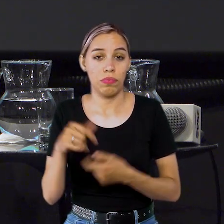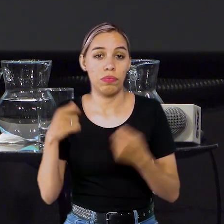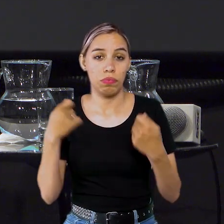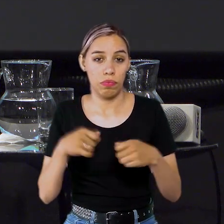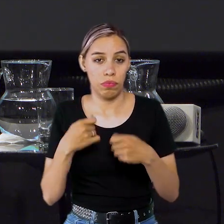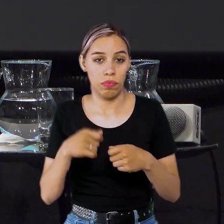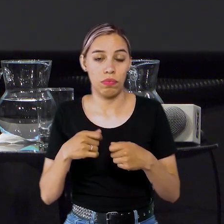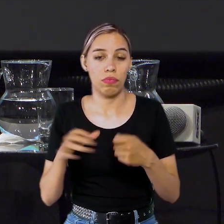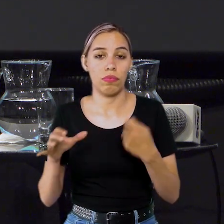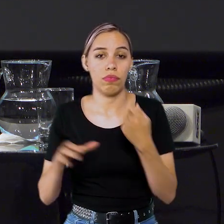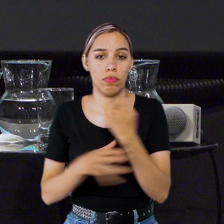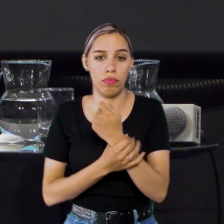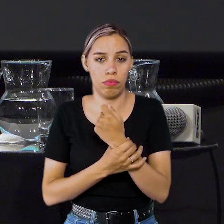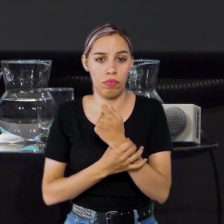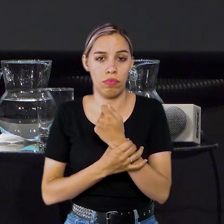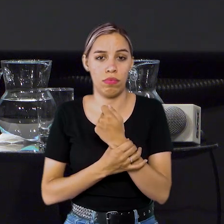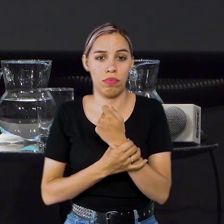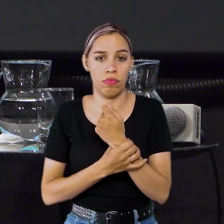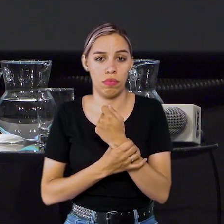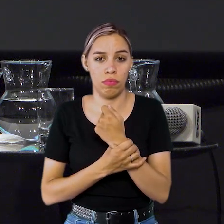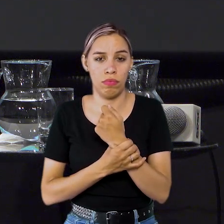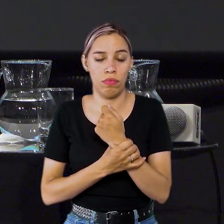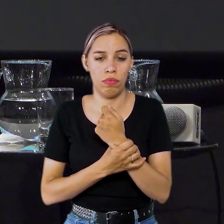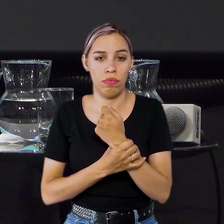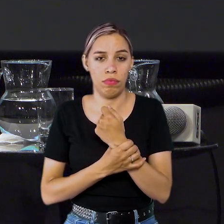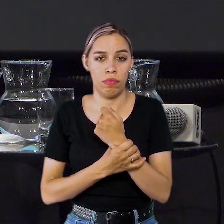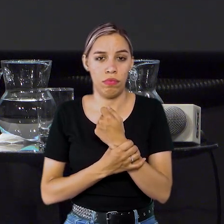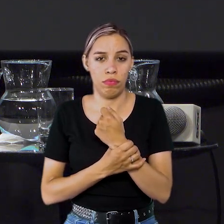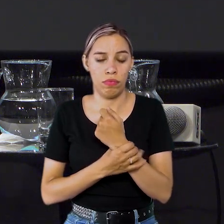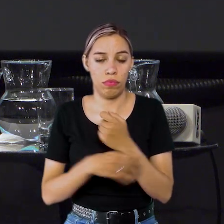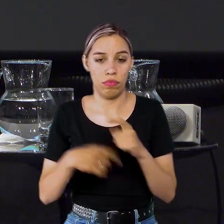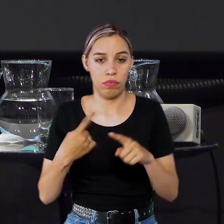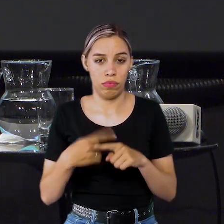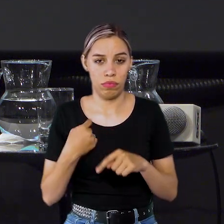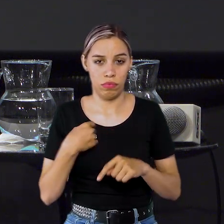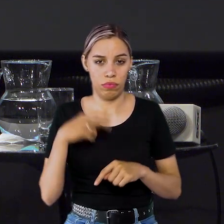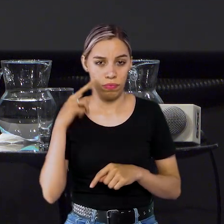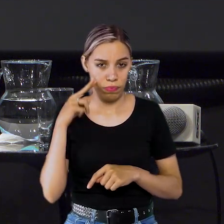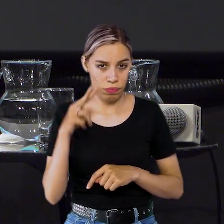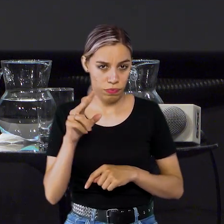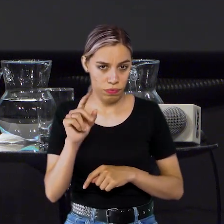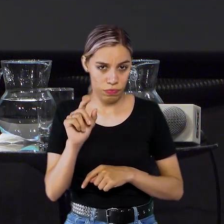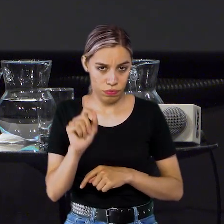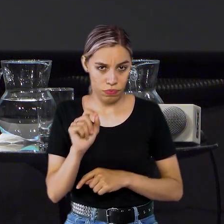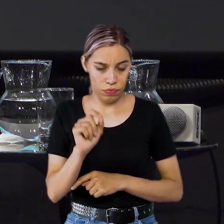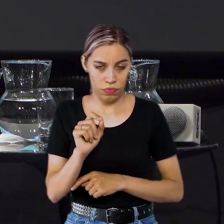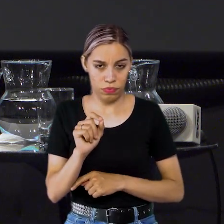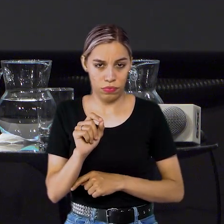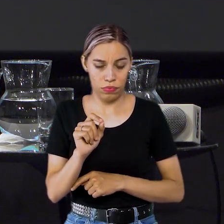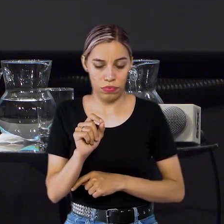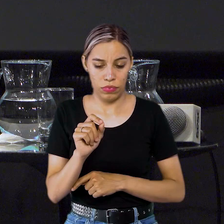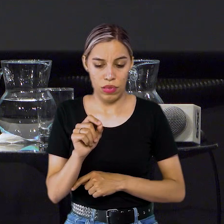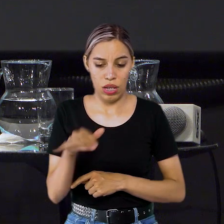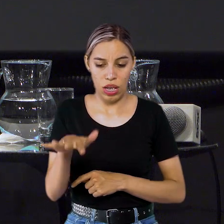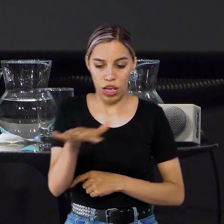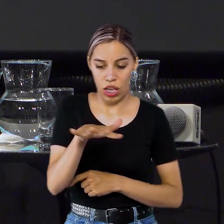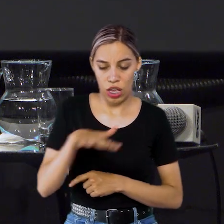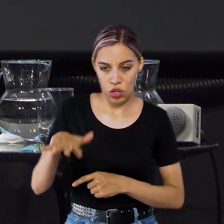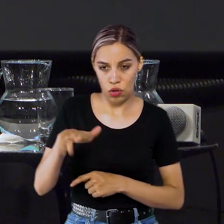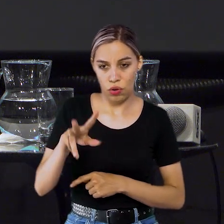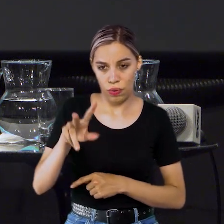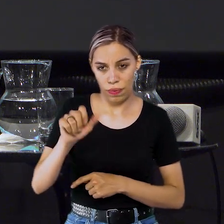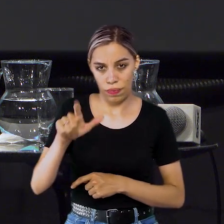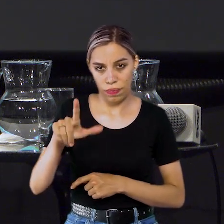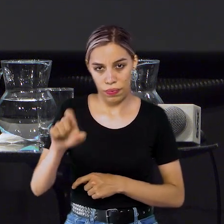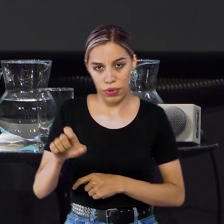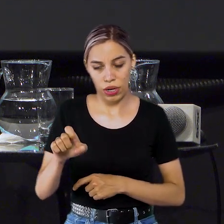precisa ser protegida por nós, né? Porque eu vejo, por região do Vale do Ribeira, por exemplo,